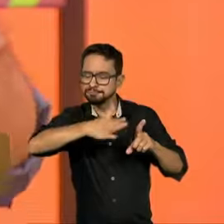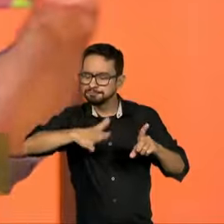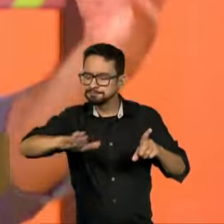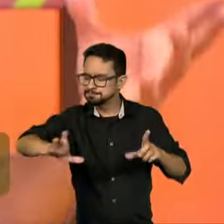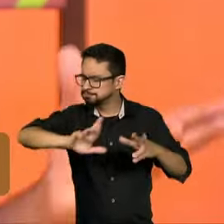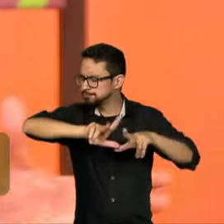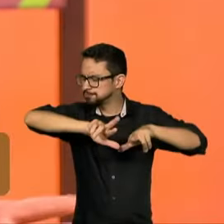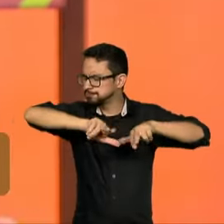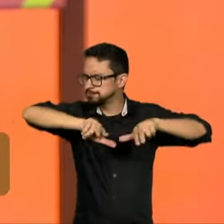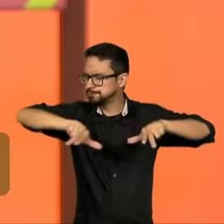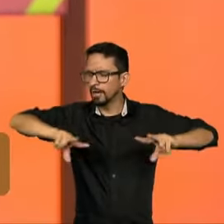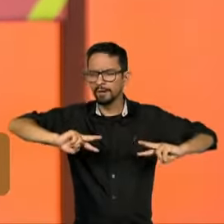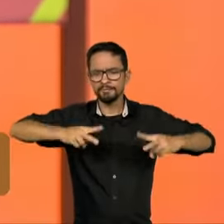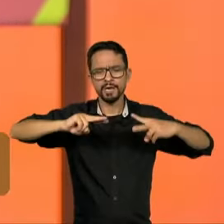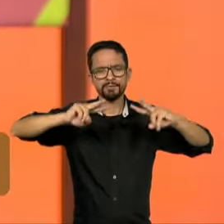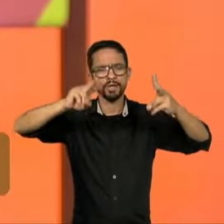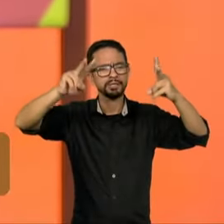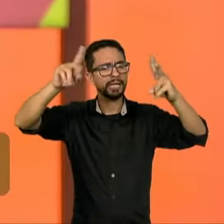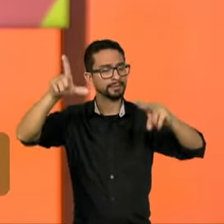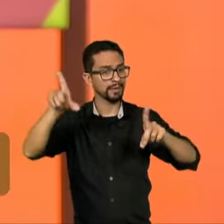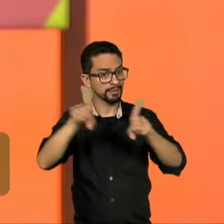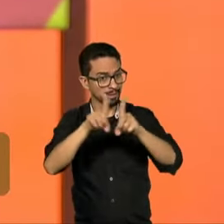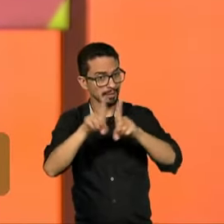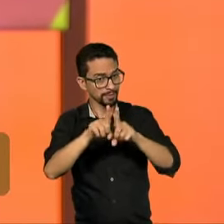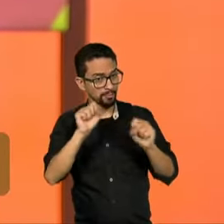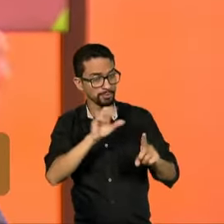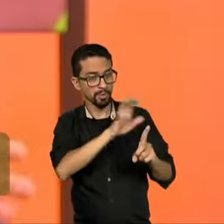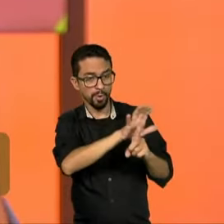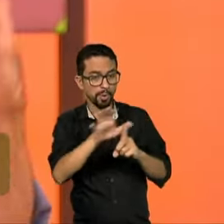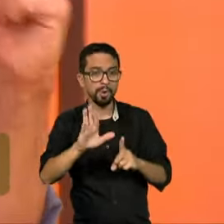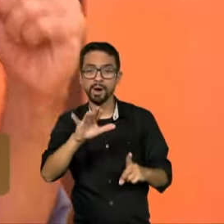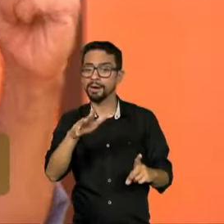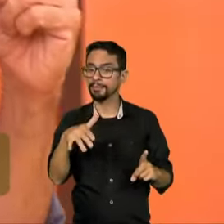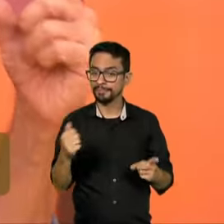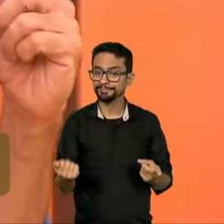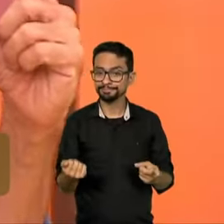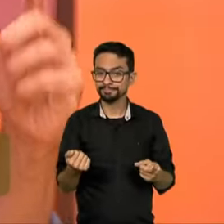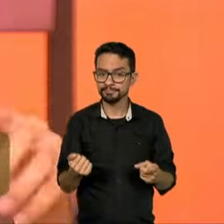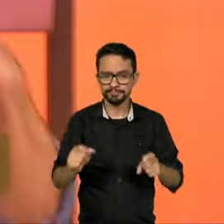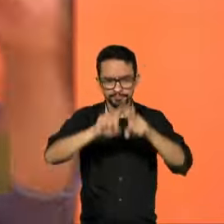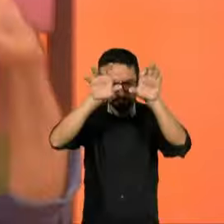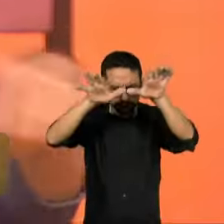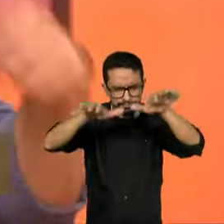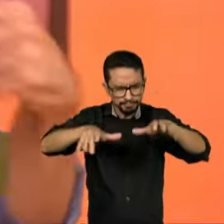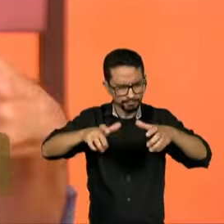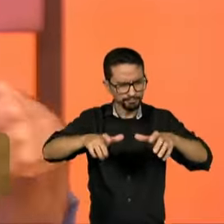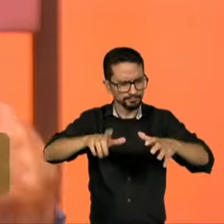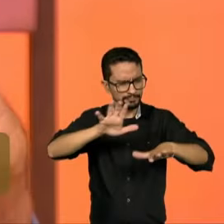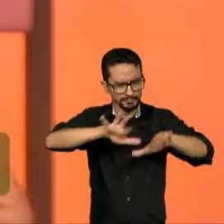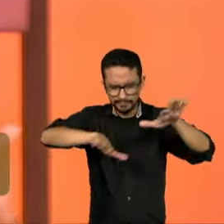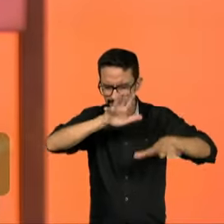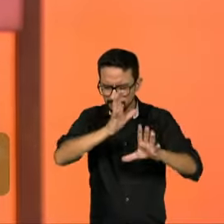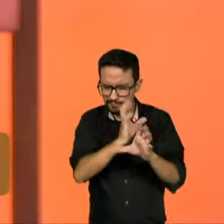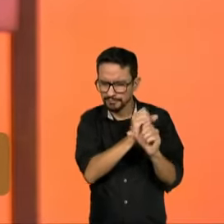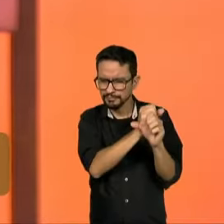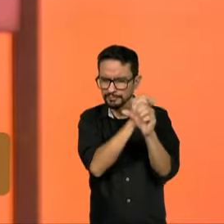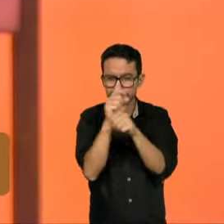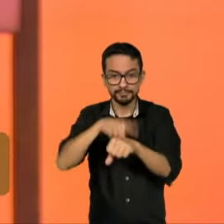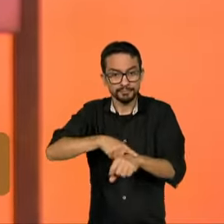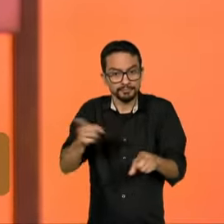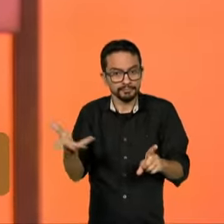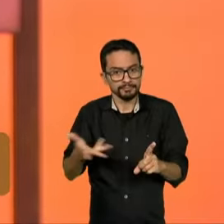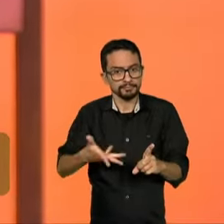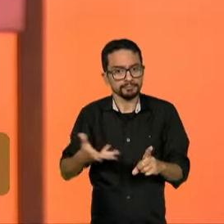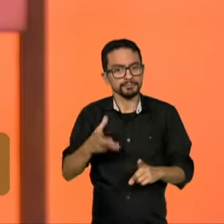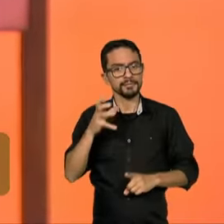tem milhões de variáveis que influenciam no clima. Então, eu preciso de um megacomputador para fazer milhões de cálculos em pouco tempo.